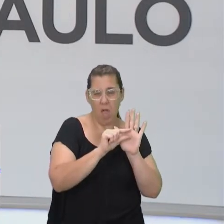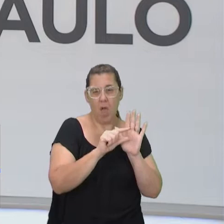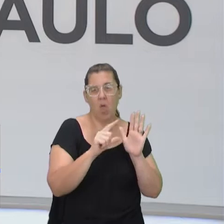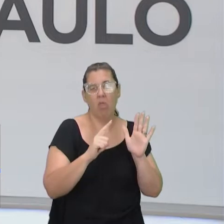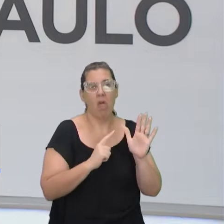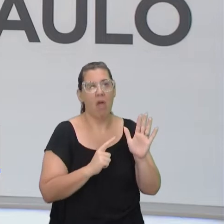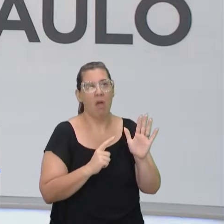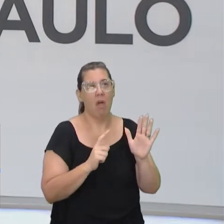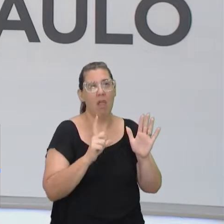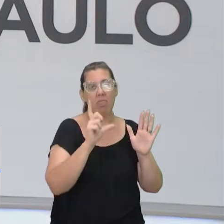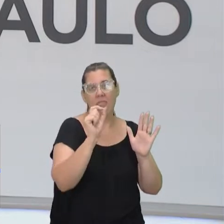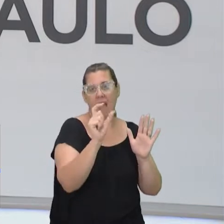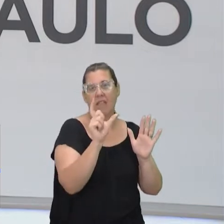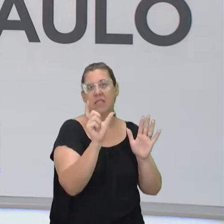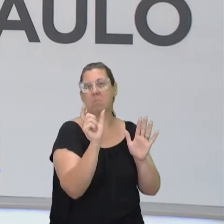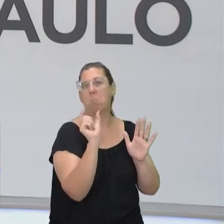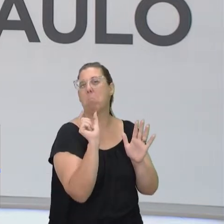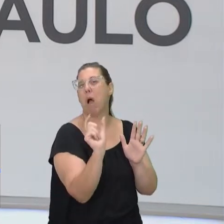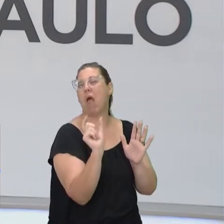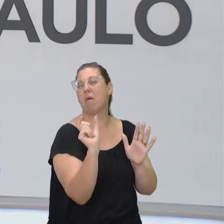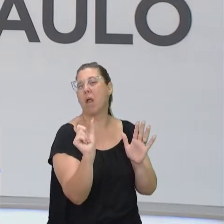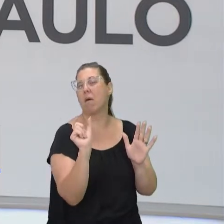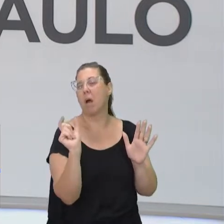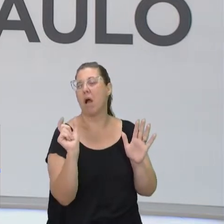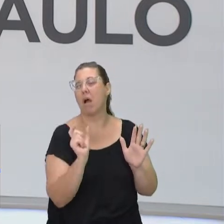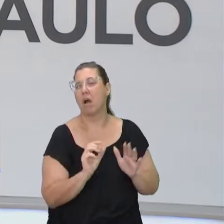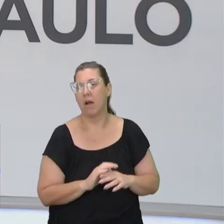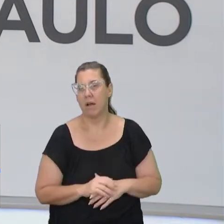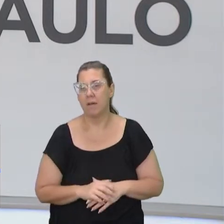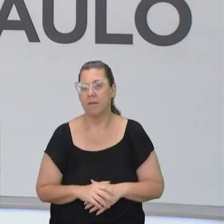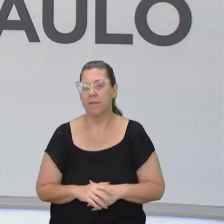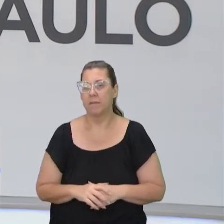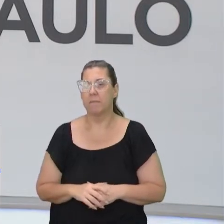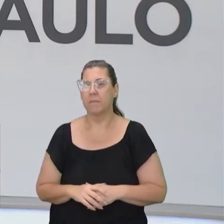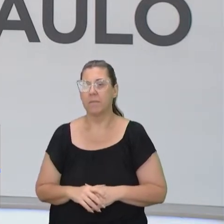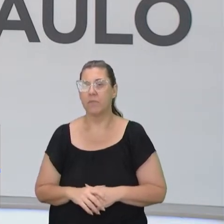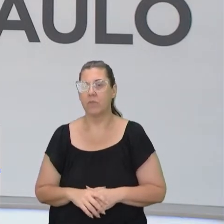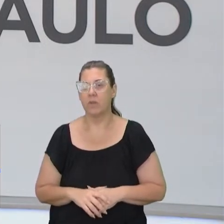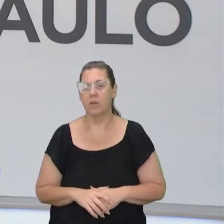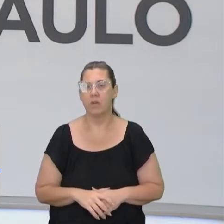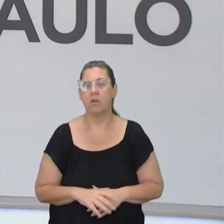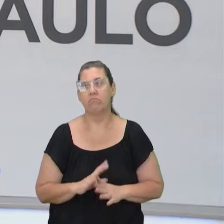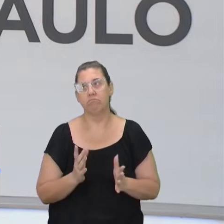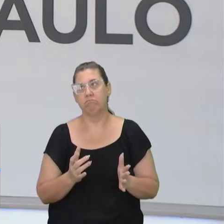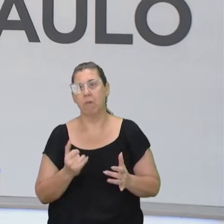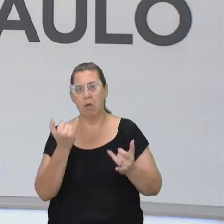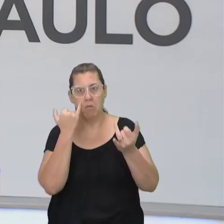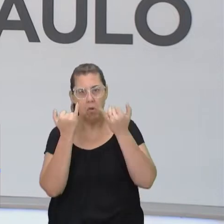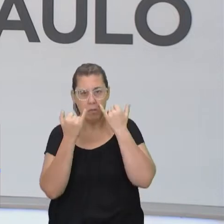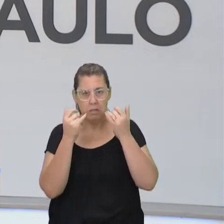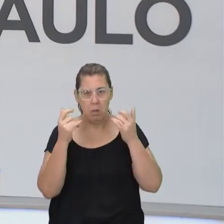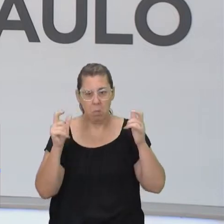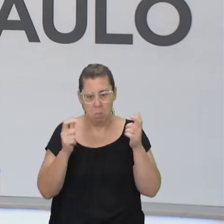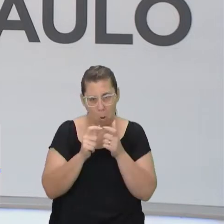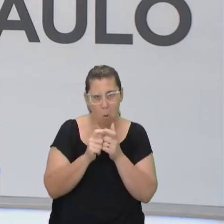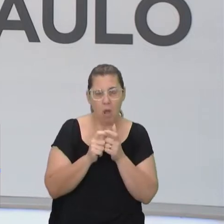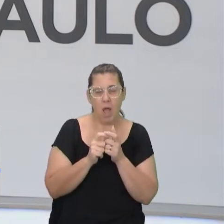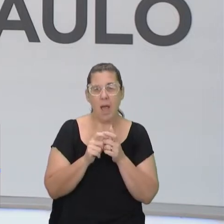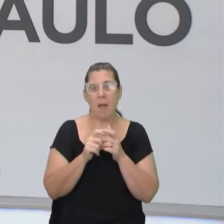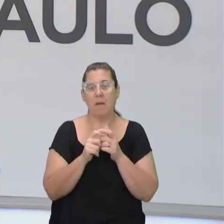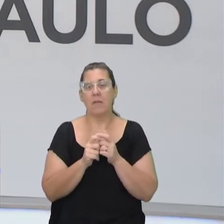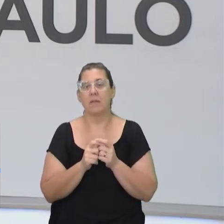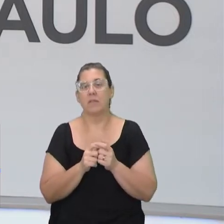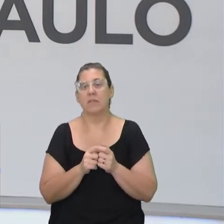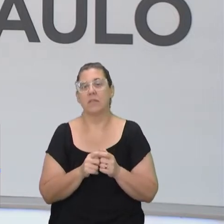lá, 10 palavras numa frase, você vai ter menos informação. Se você conhece uma palavra das